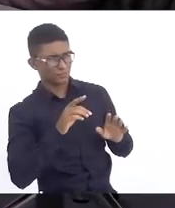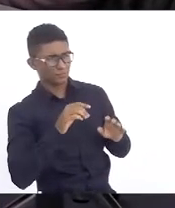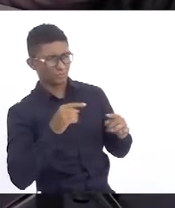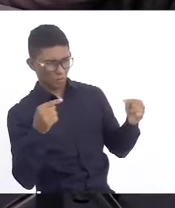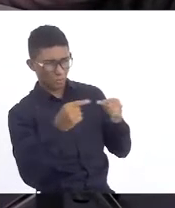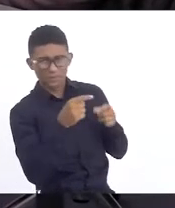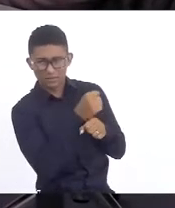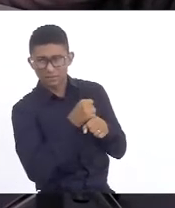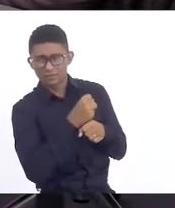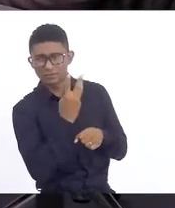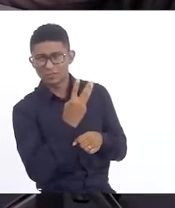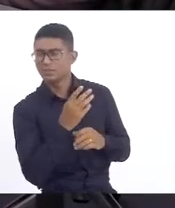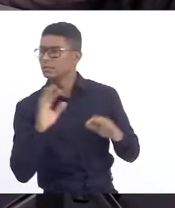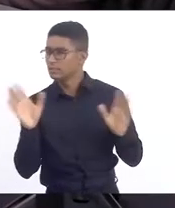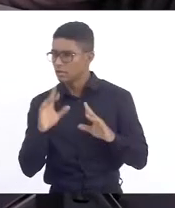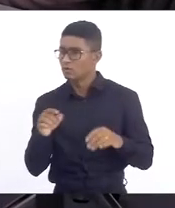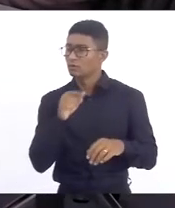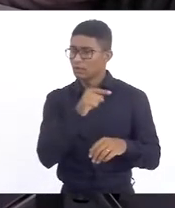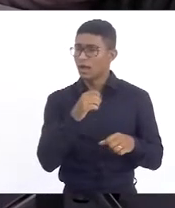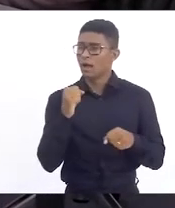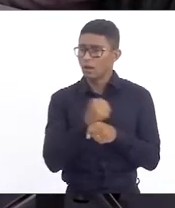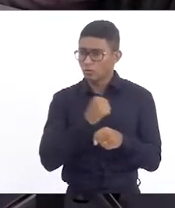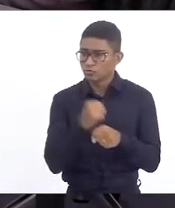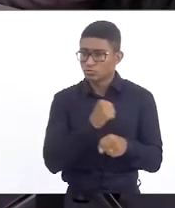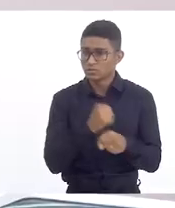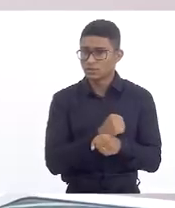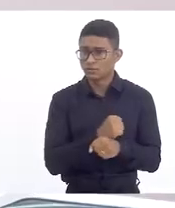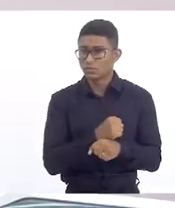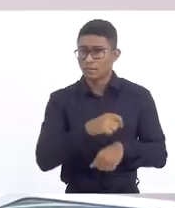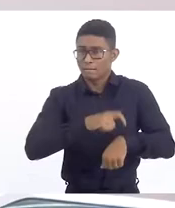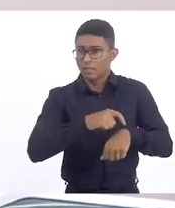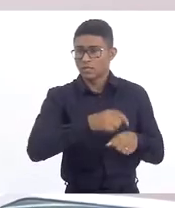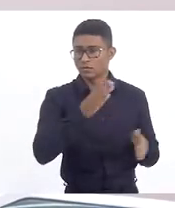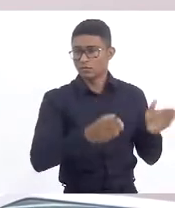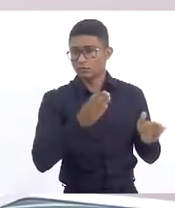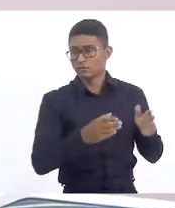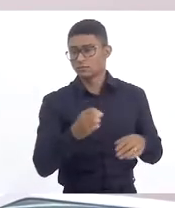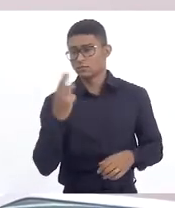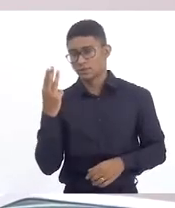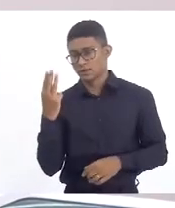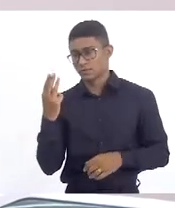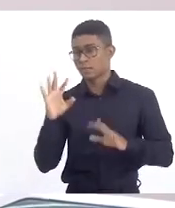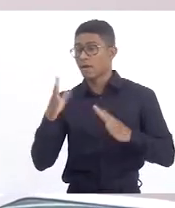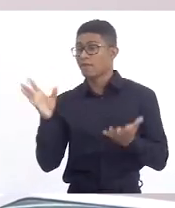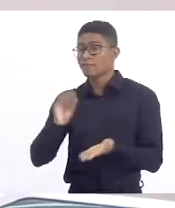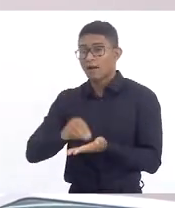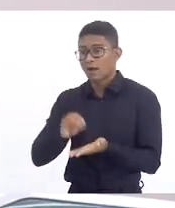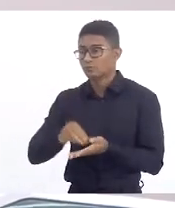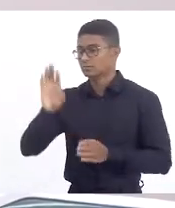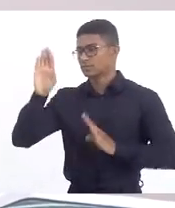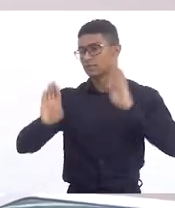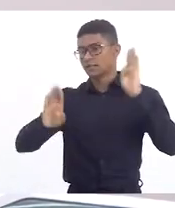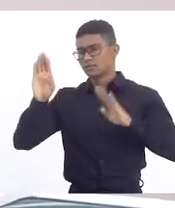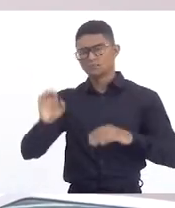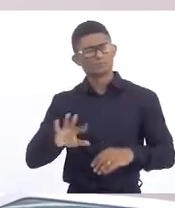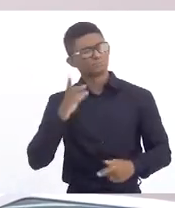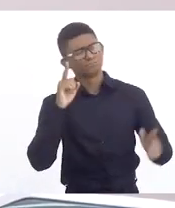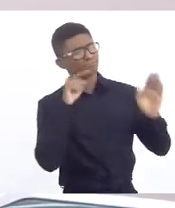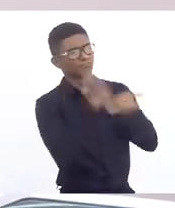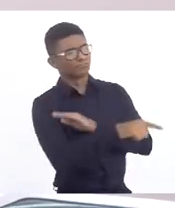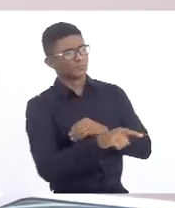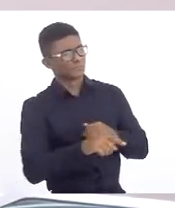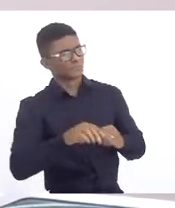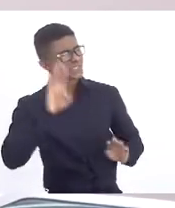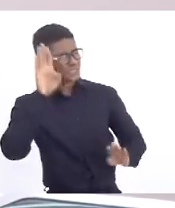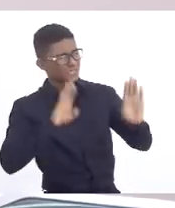execução? Não, 3 anos de execução de obra. A licitação nós estamos lançando agora, essa licitação. Roberto, essa licitação não foi feita...